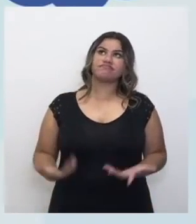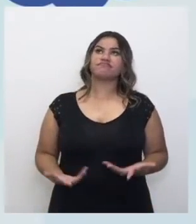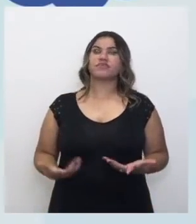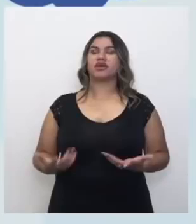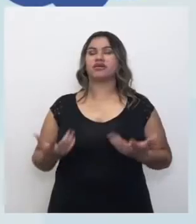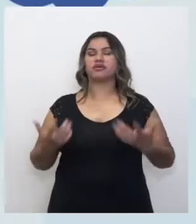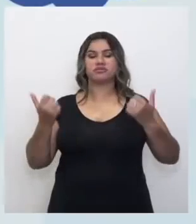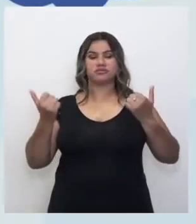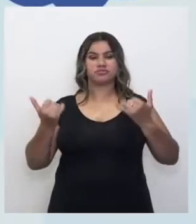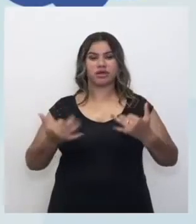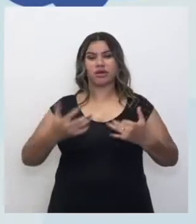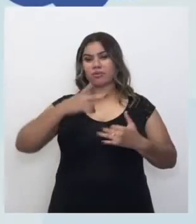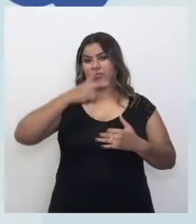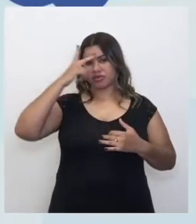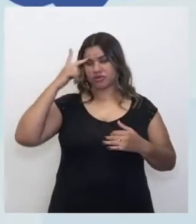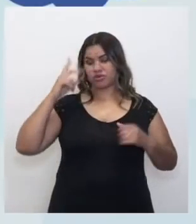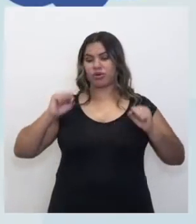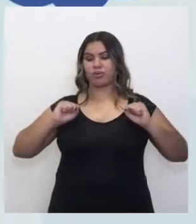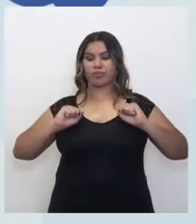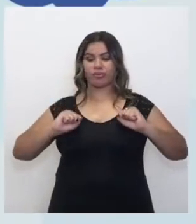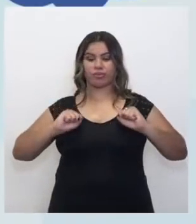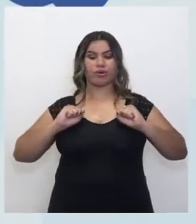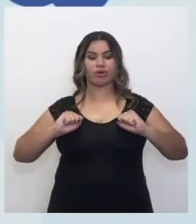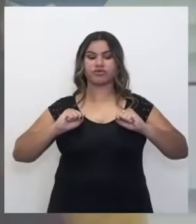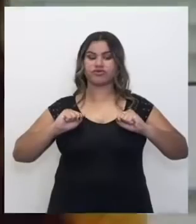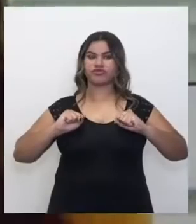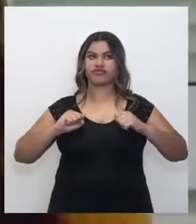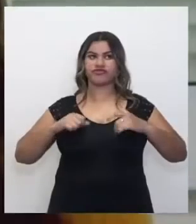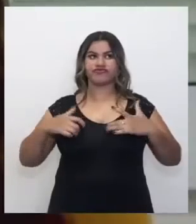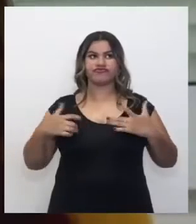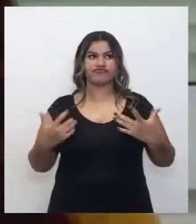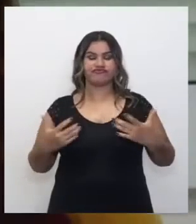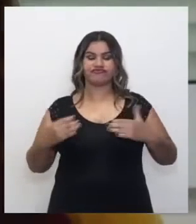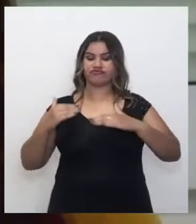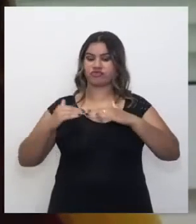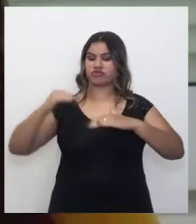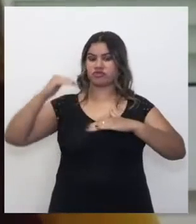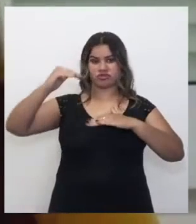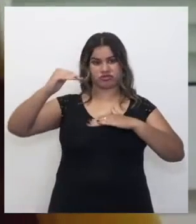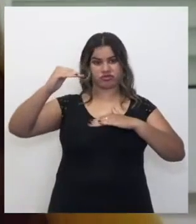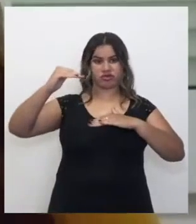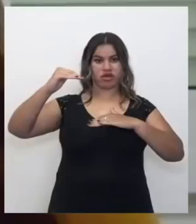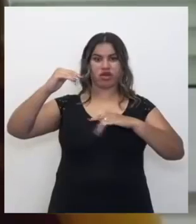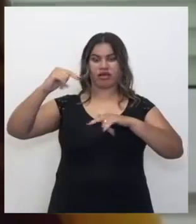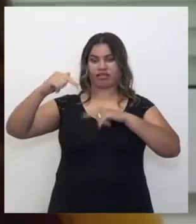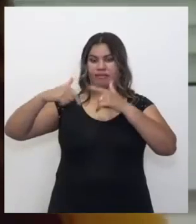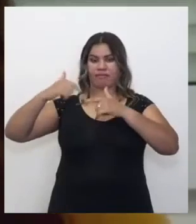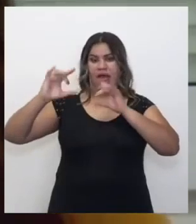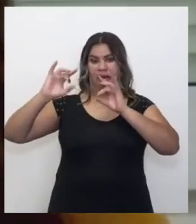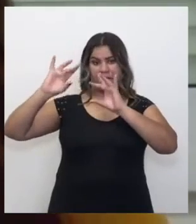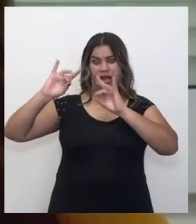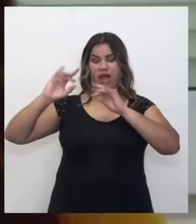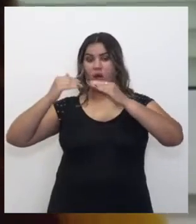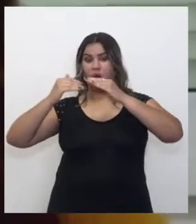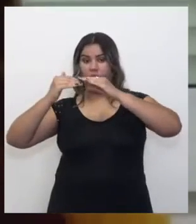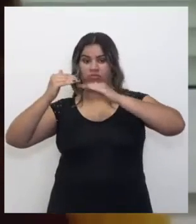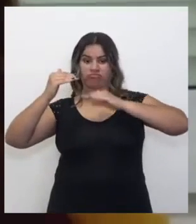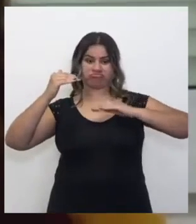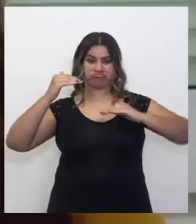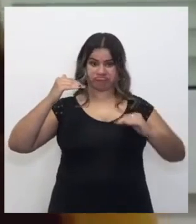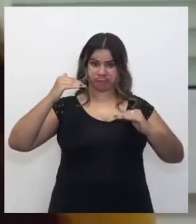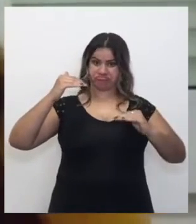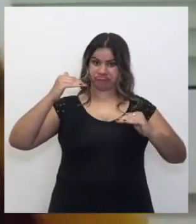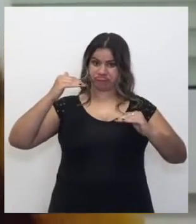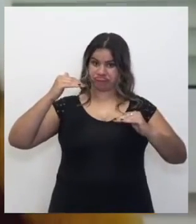a pessoa pode ocupar uma posição hierarquicamente muito alta ou uma posição